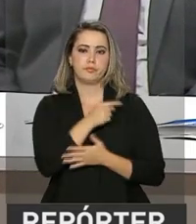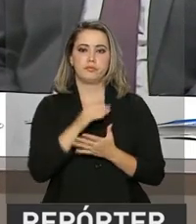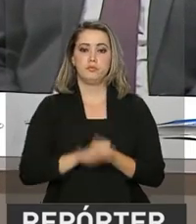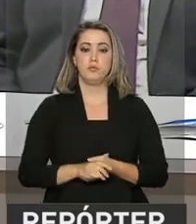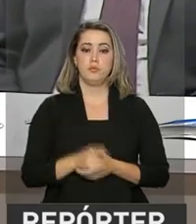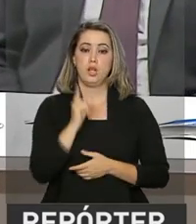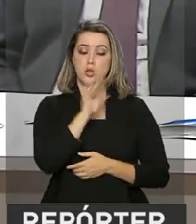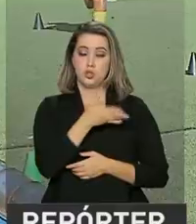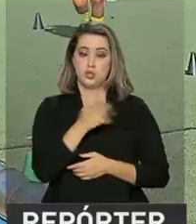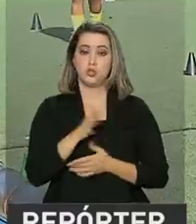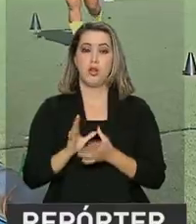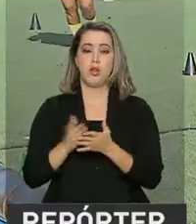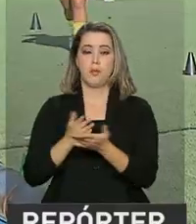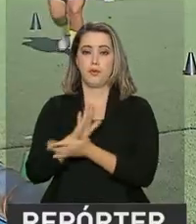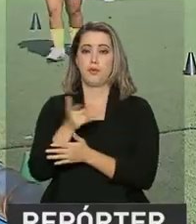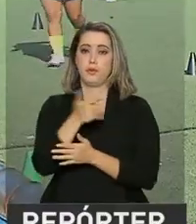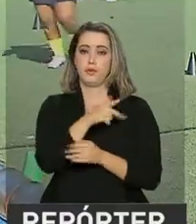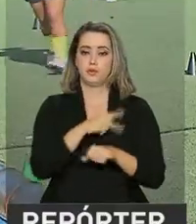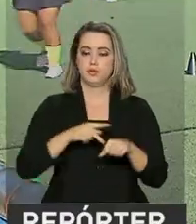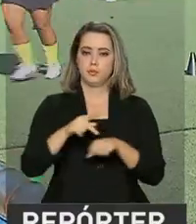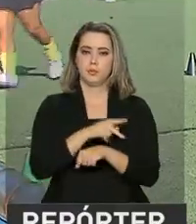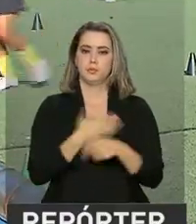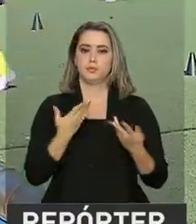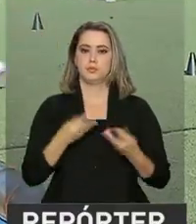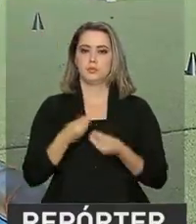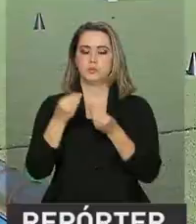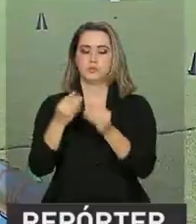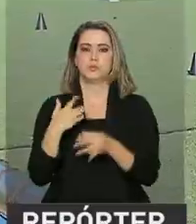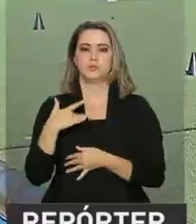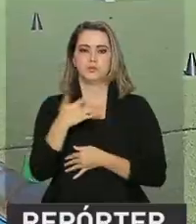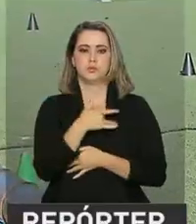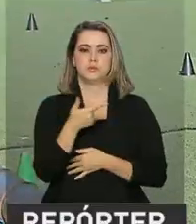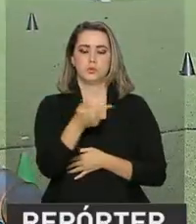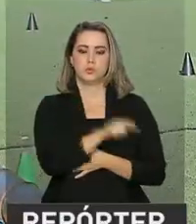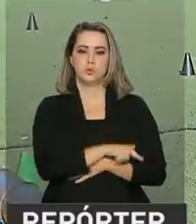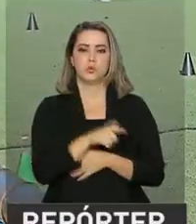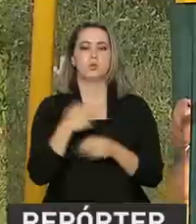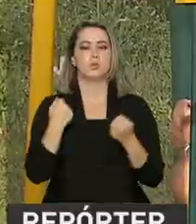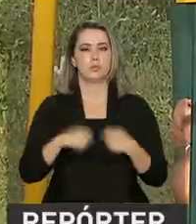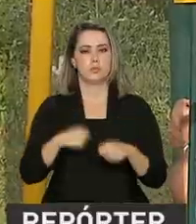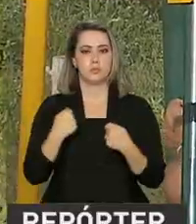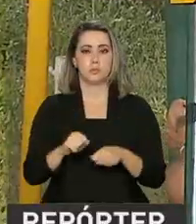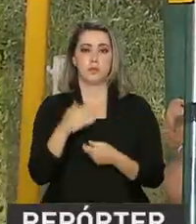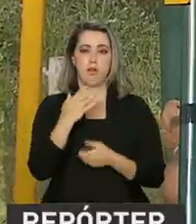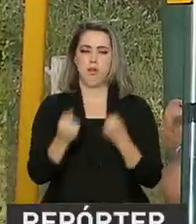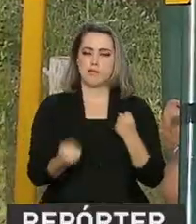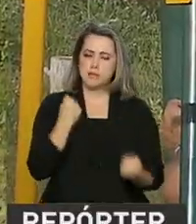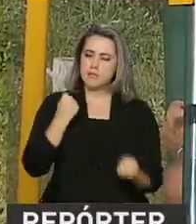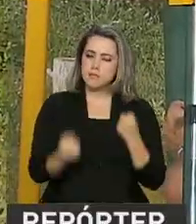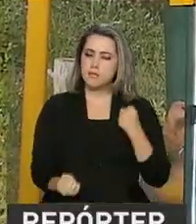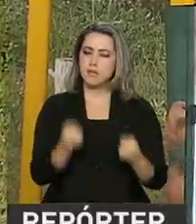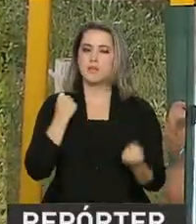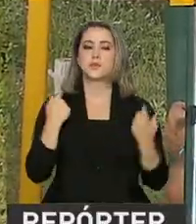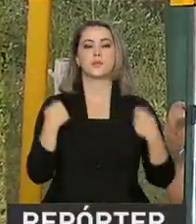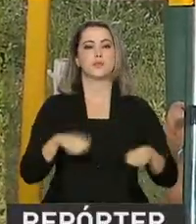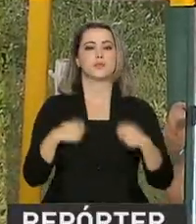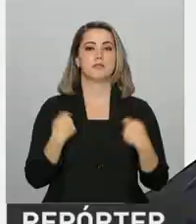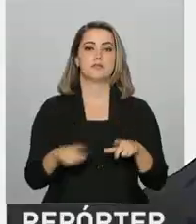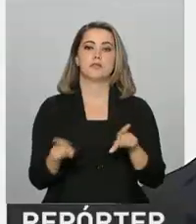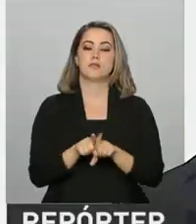recentemente em outros países. Para garantir a saúde é preciso ter outros hábitos saudáveis, como praticar exercícios com